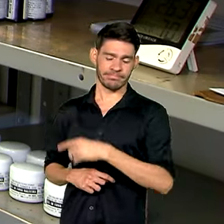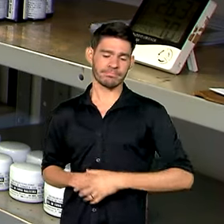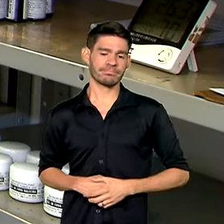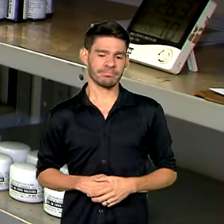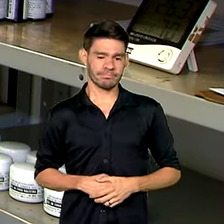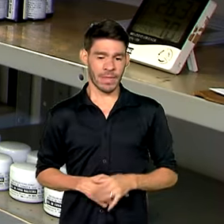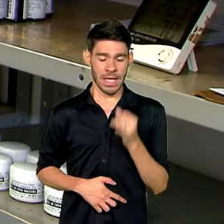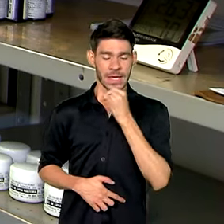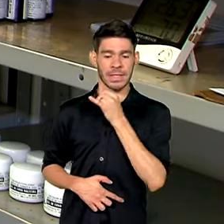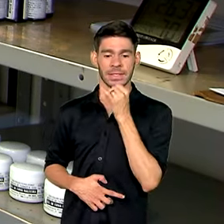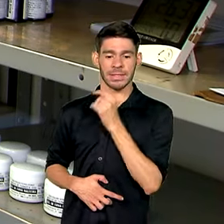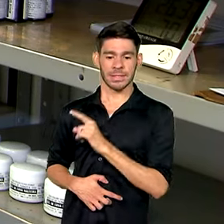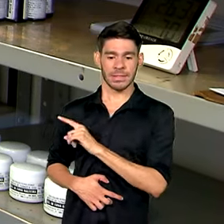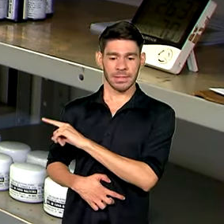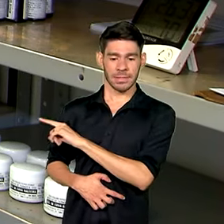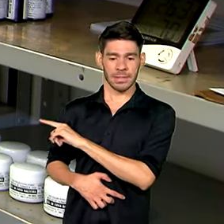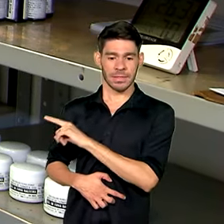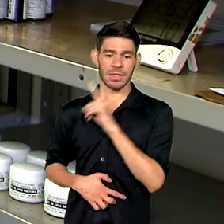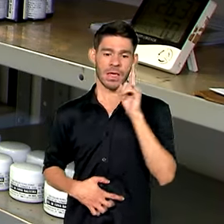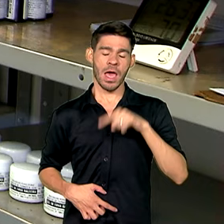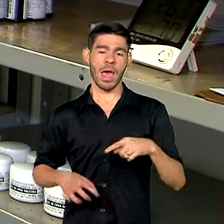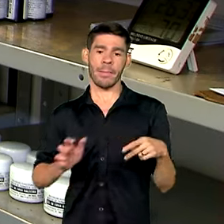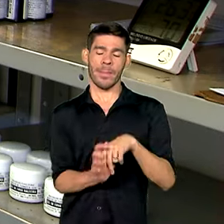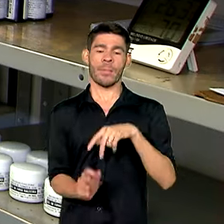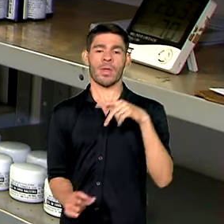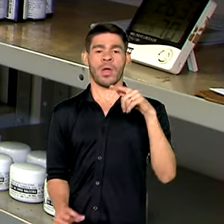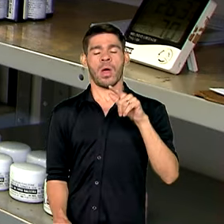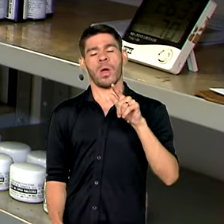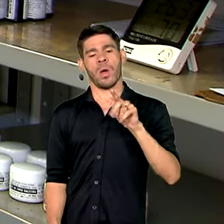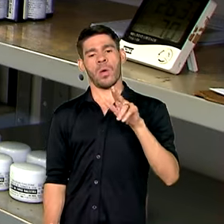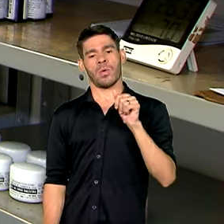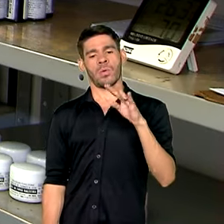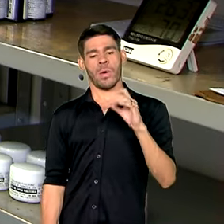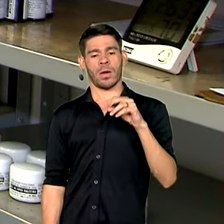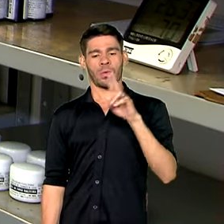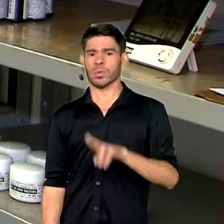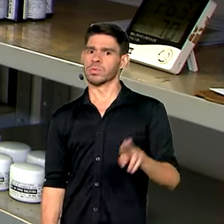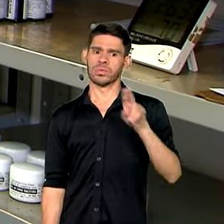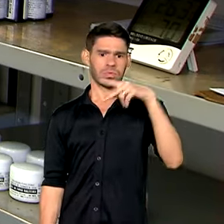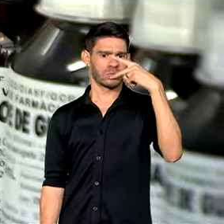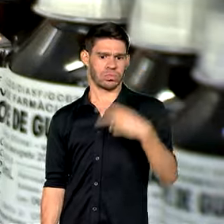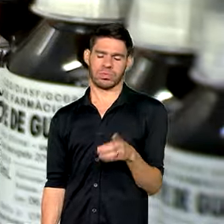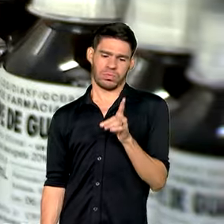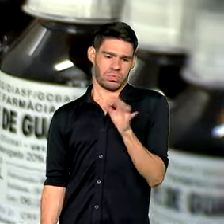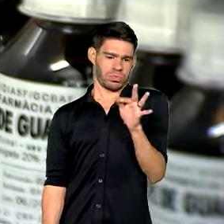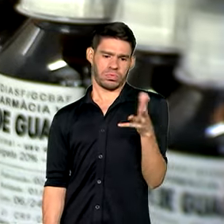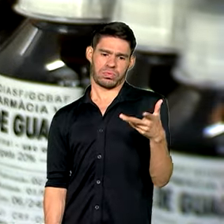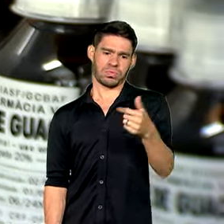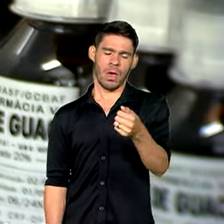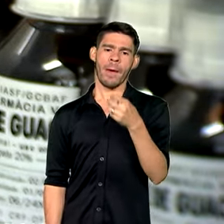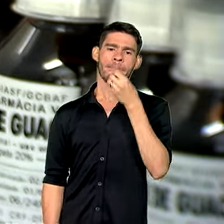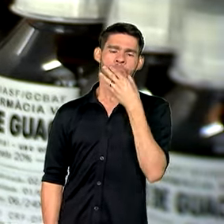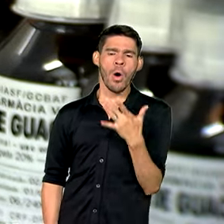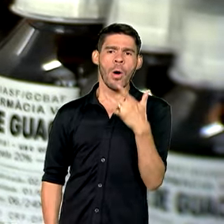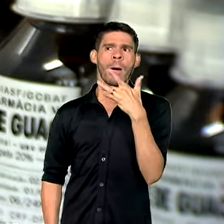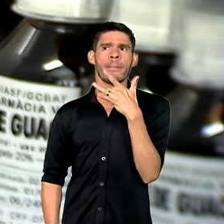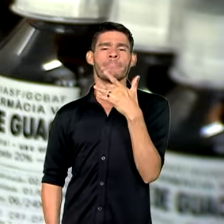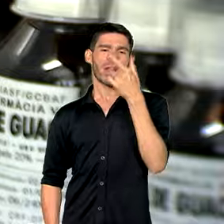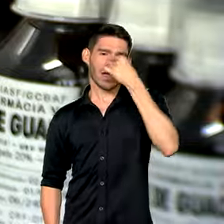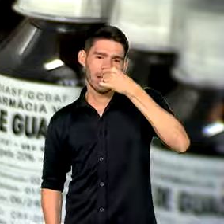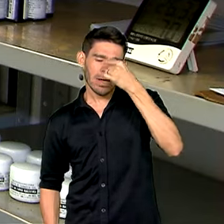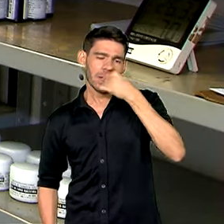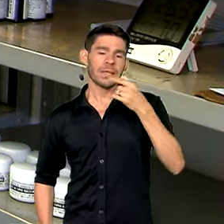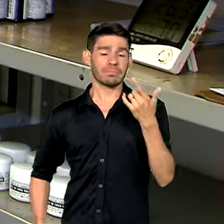Esse aqui, por exemplo, é o xarope de guaco, muito usado aqui em Brasília. Ele é um expectorante, serve para gripes e